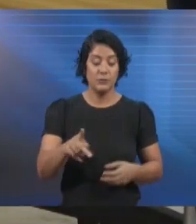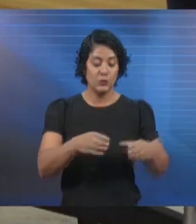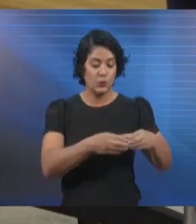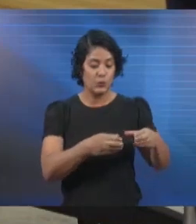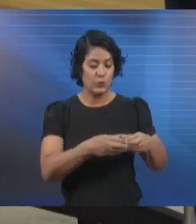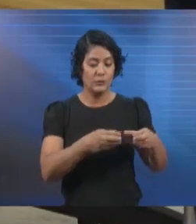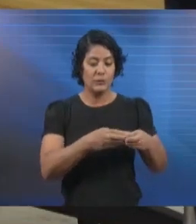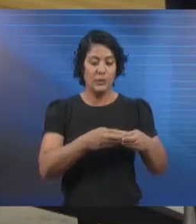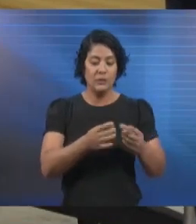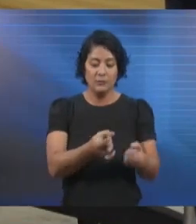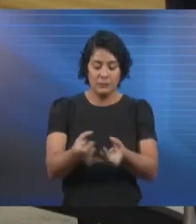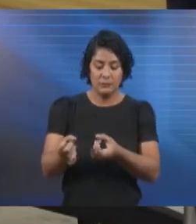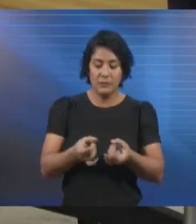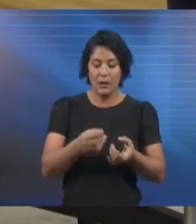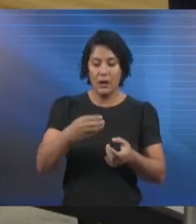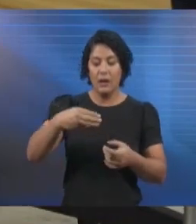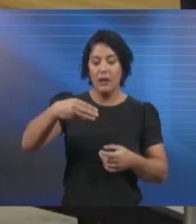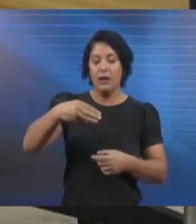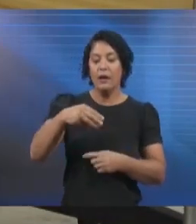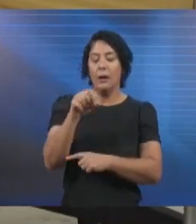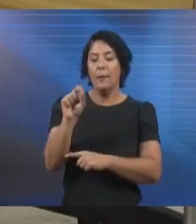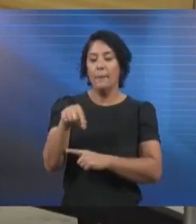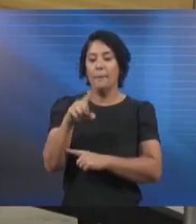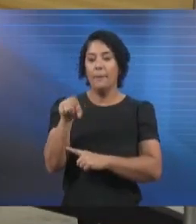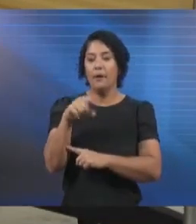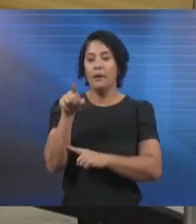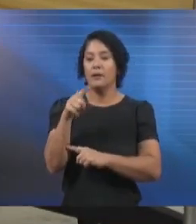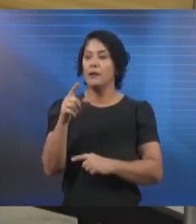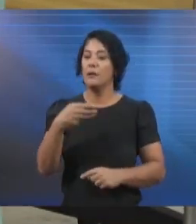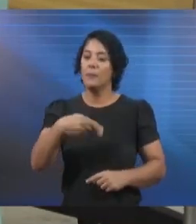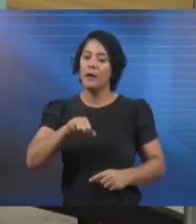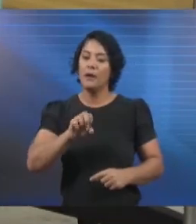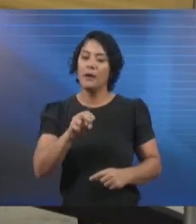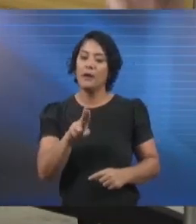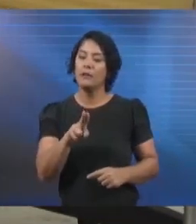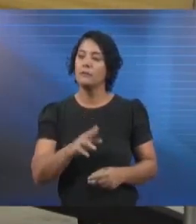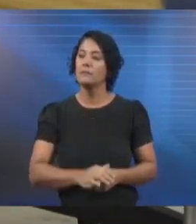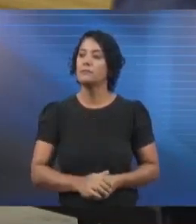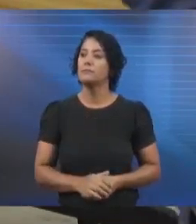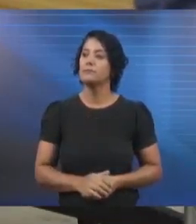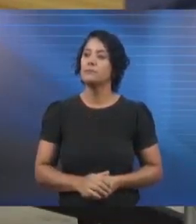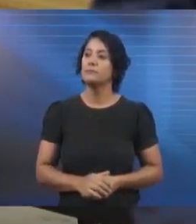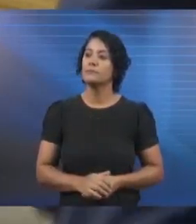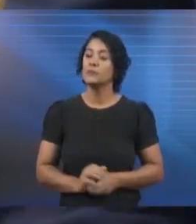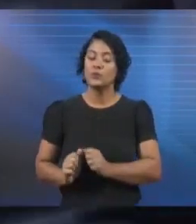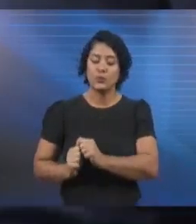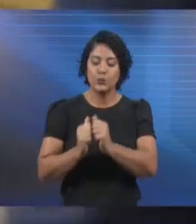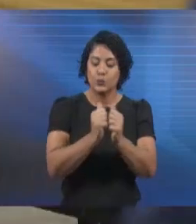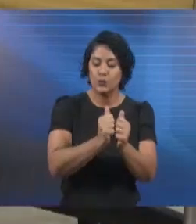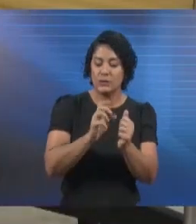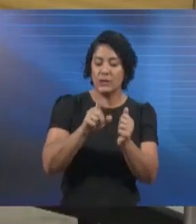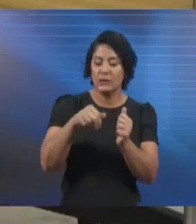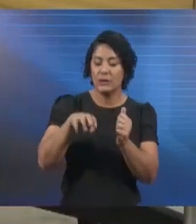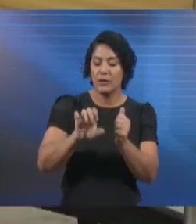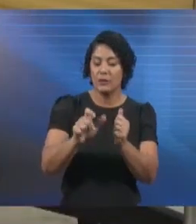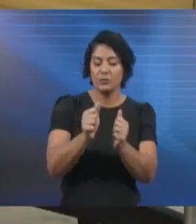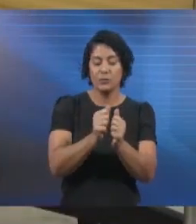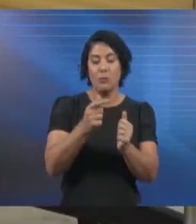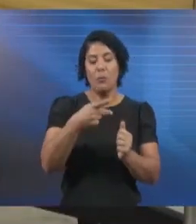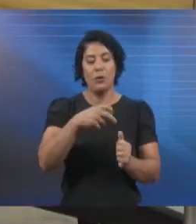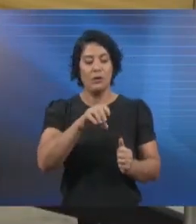logístic de Macau o o comerciante Daniel Dantas acompanhado de sua esposa Poliana que é